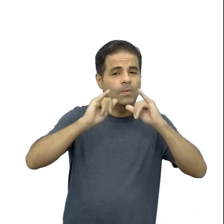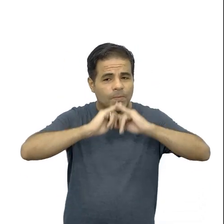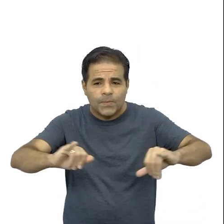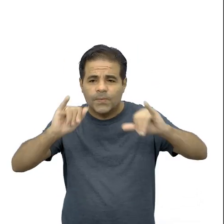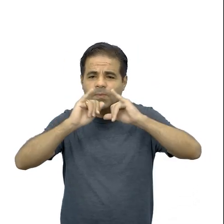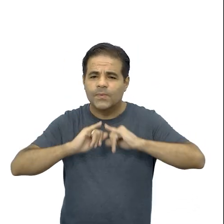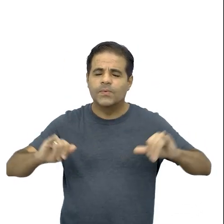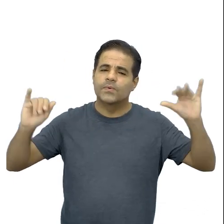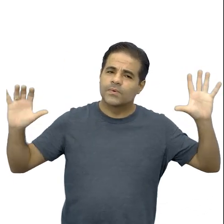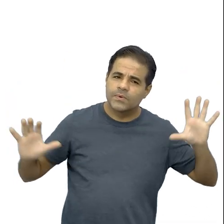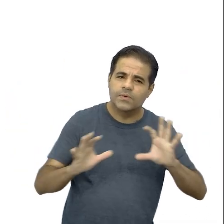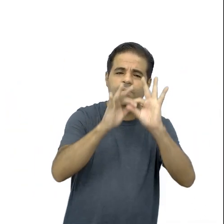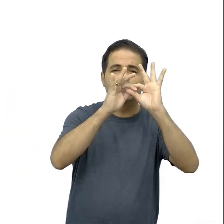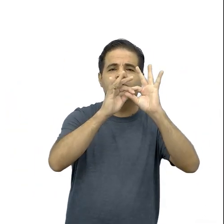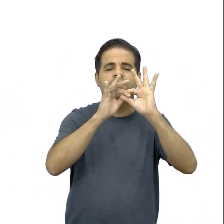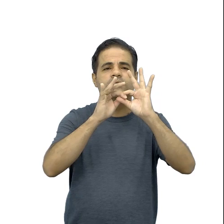notícias